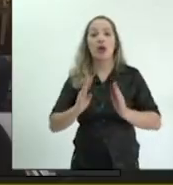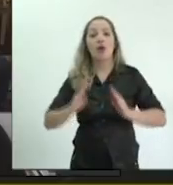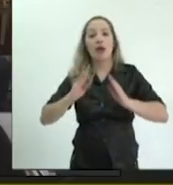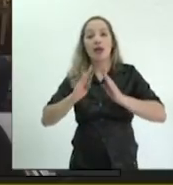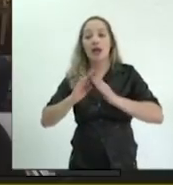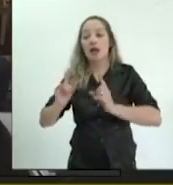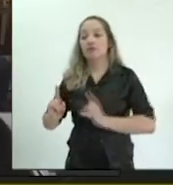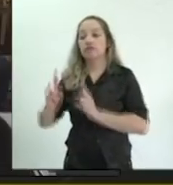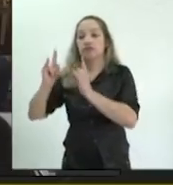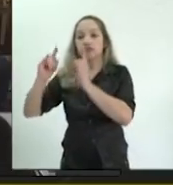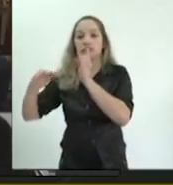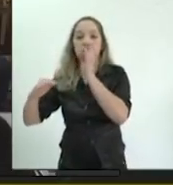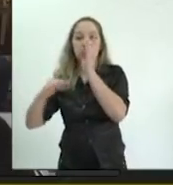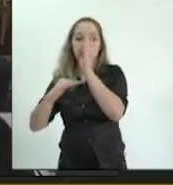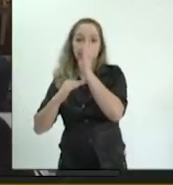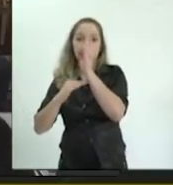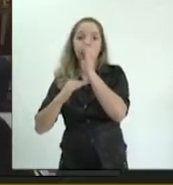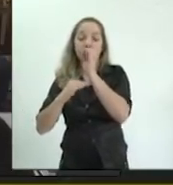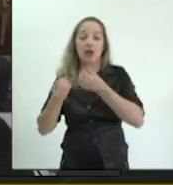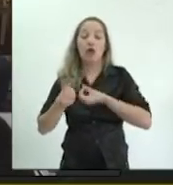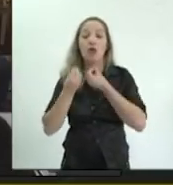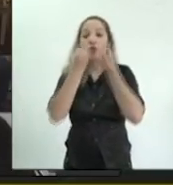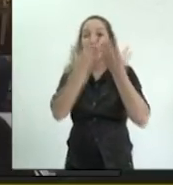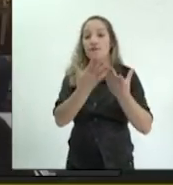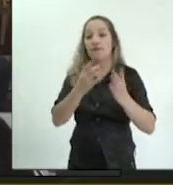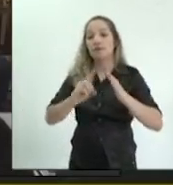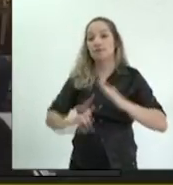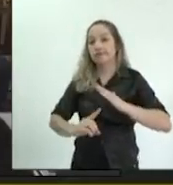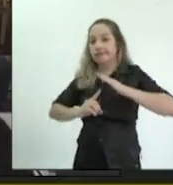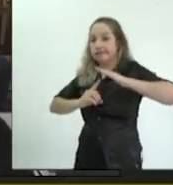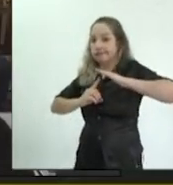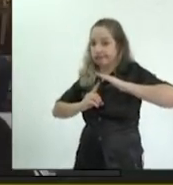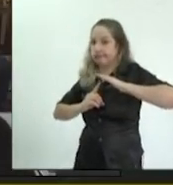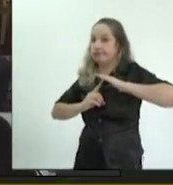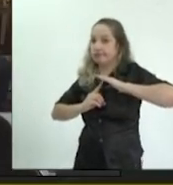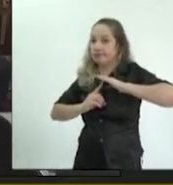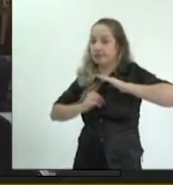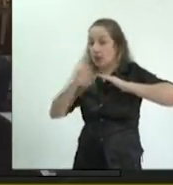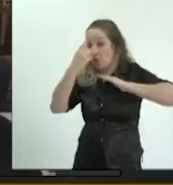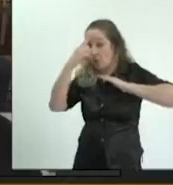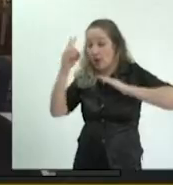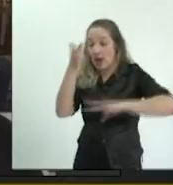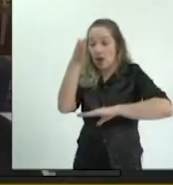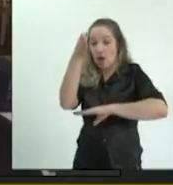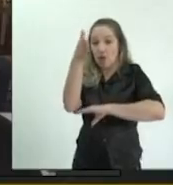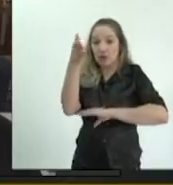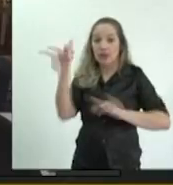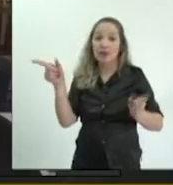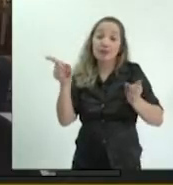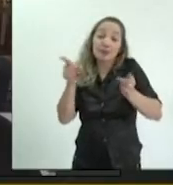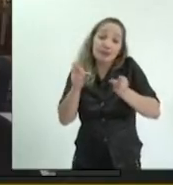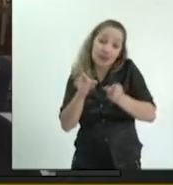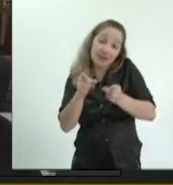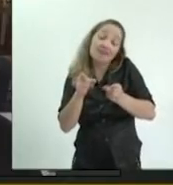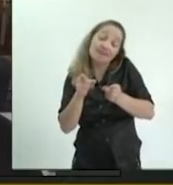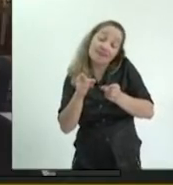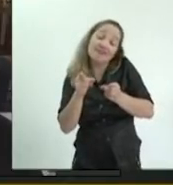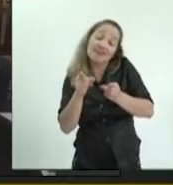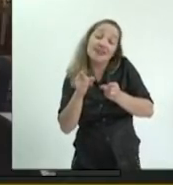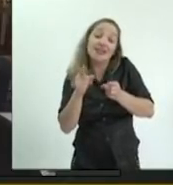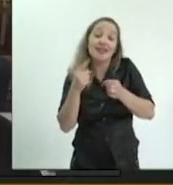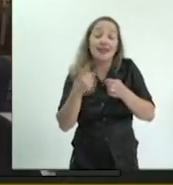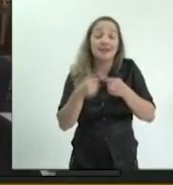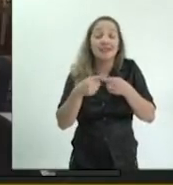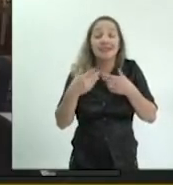oferecer mais isolamento. E aí, por último lugar, ficou pequenos hotéis, que, enfim, acham que vão ficar aí